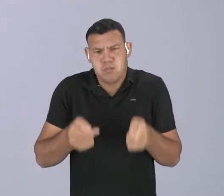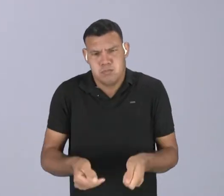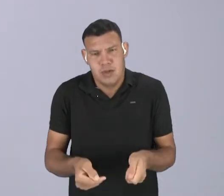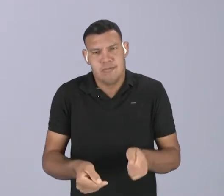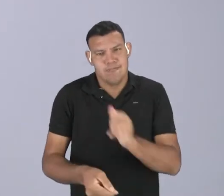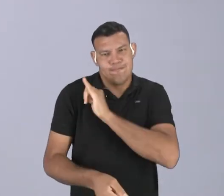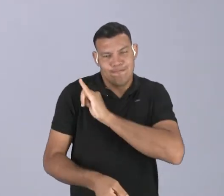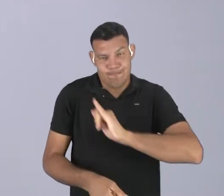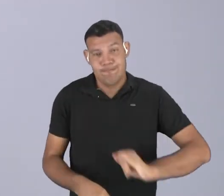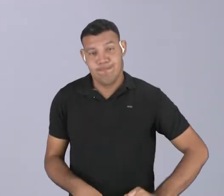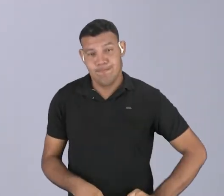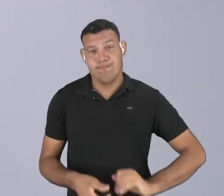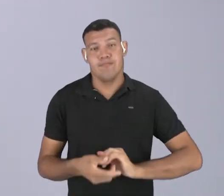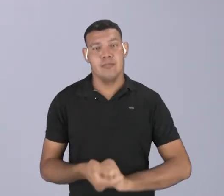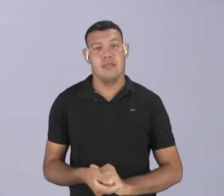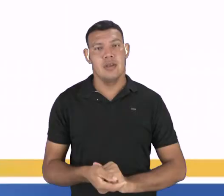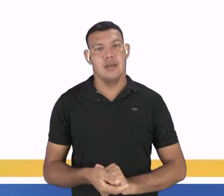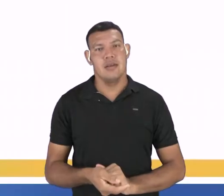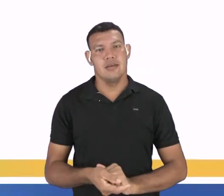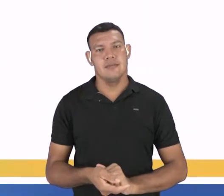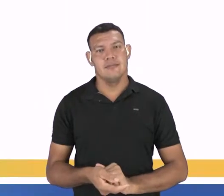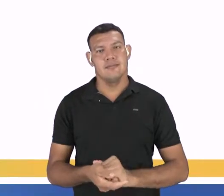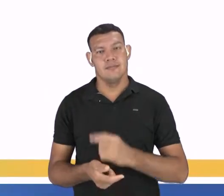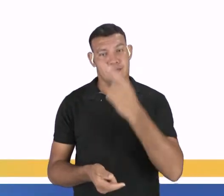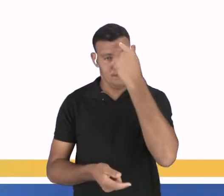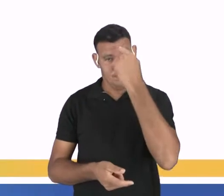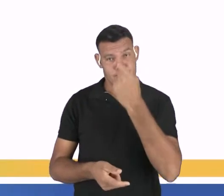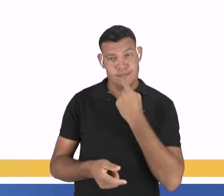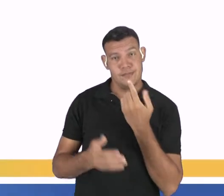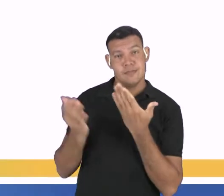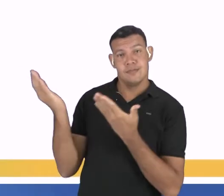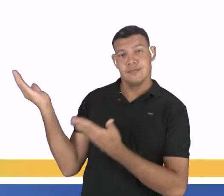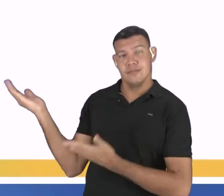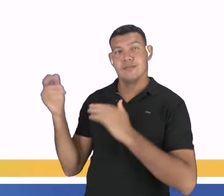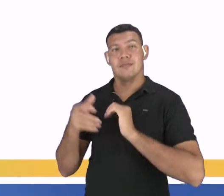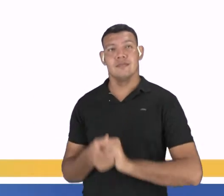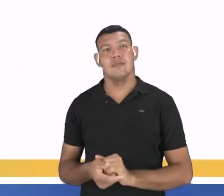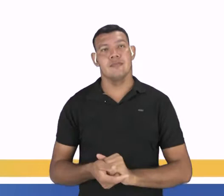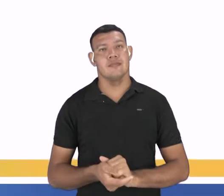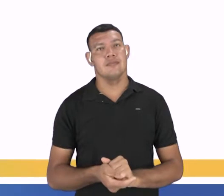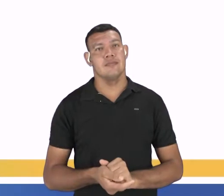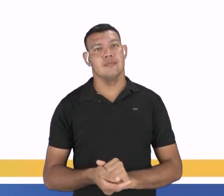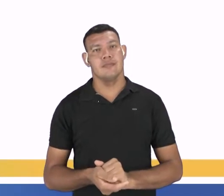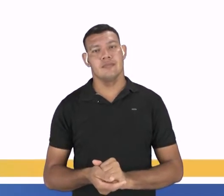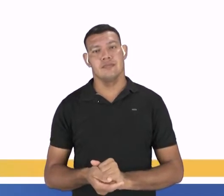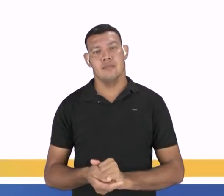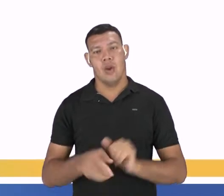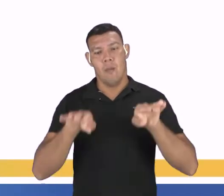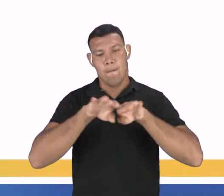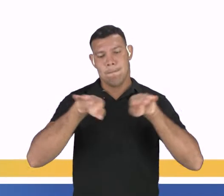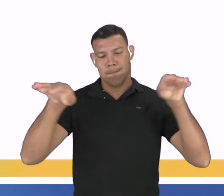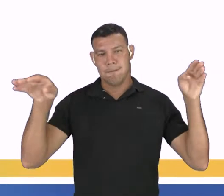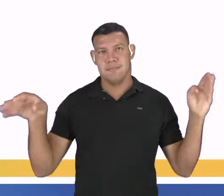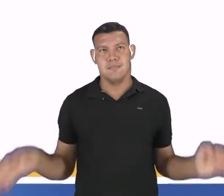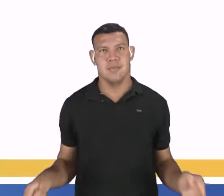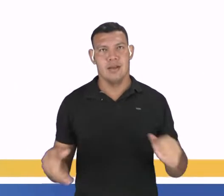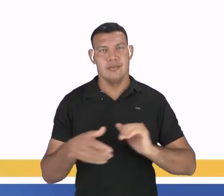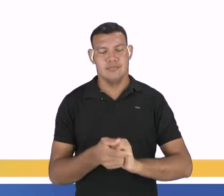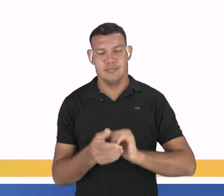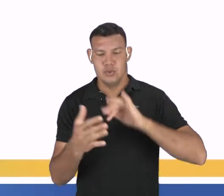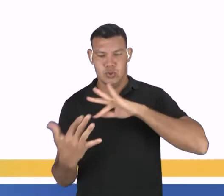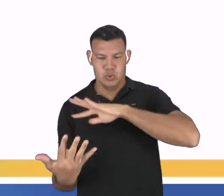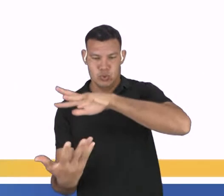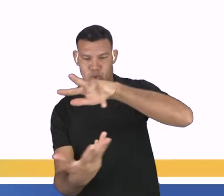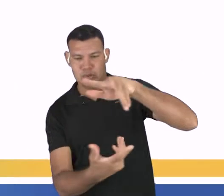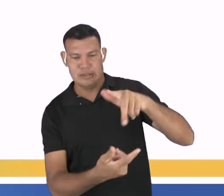imperialista também. E aí tem uma imagem que retrata um pouco disso. Ó, temos dois europeus aí repartindo o